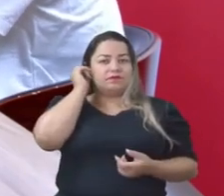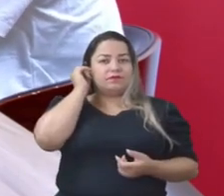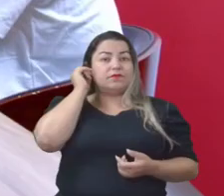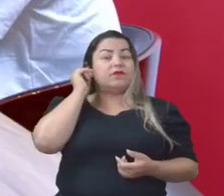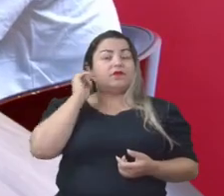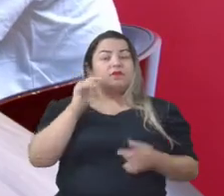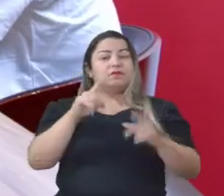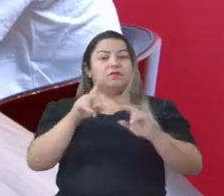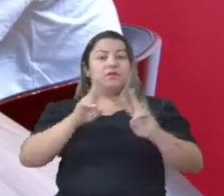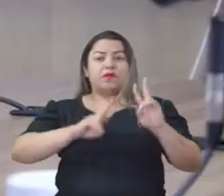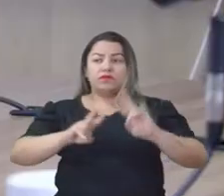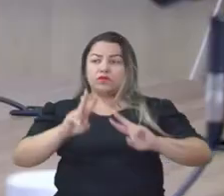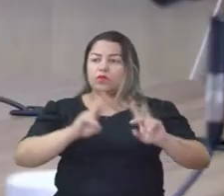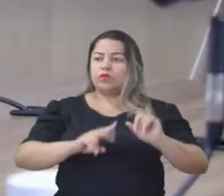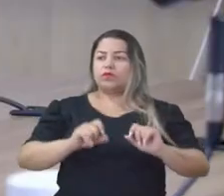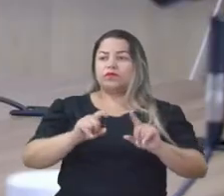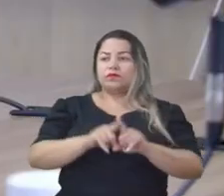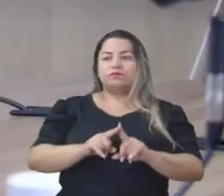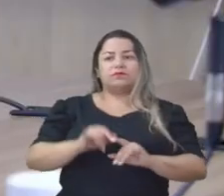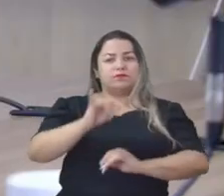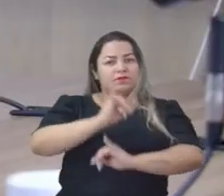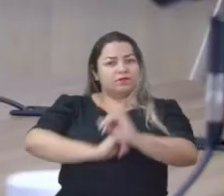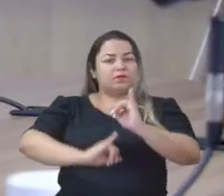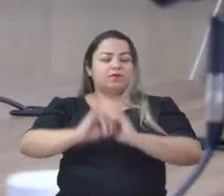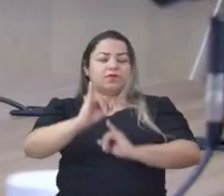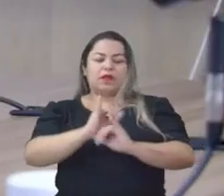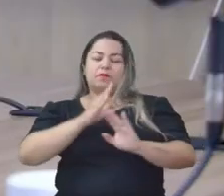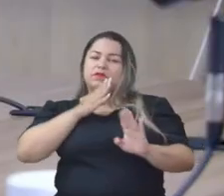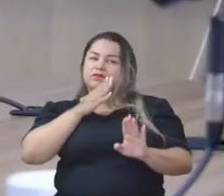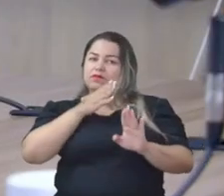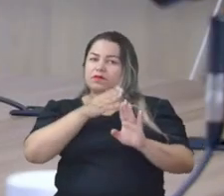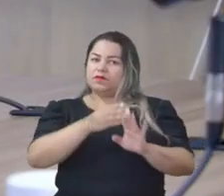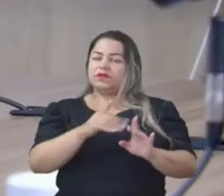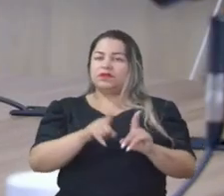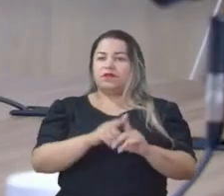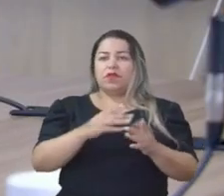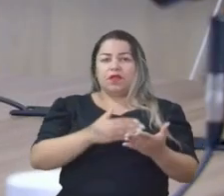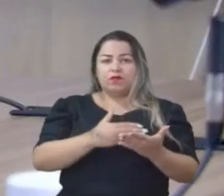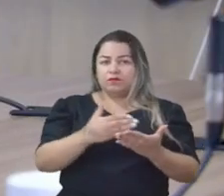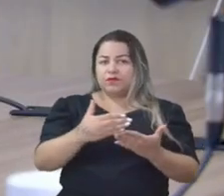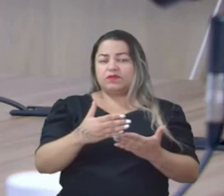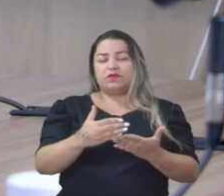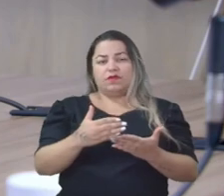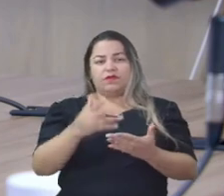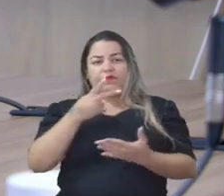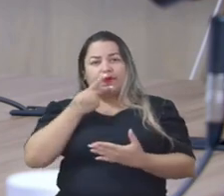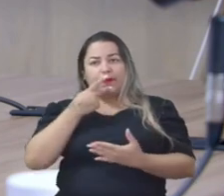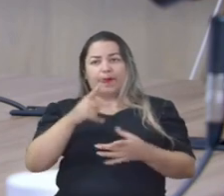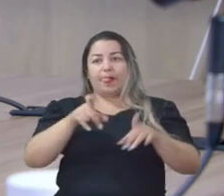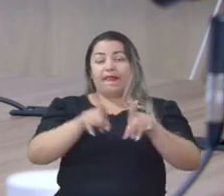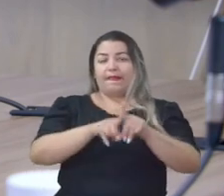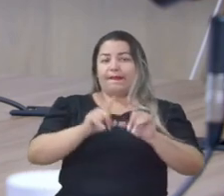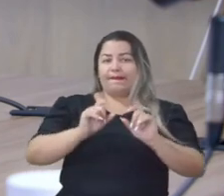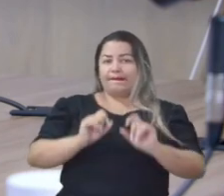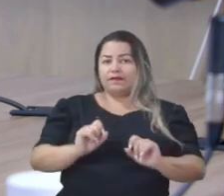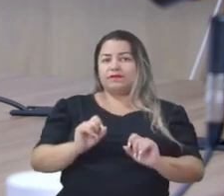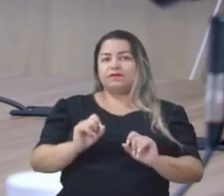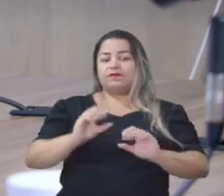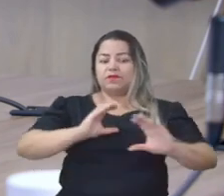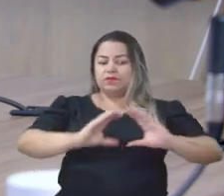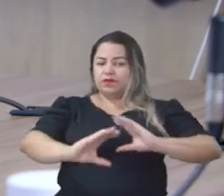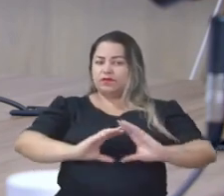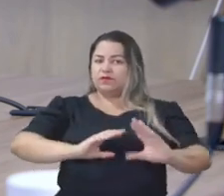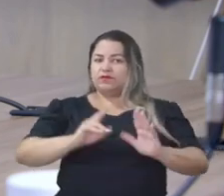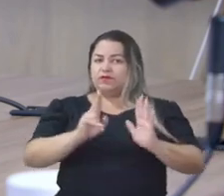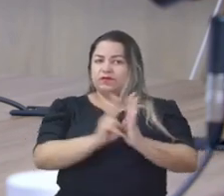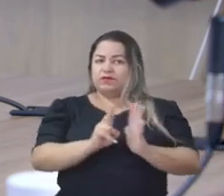notória hoje em dia por conta da internet, principalmente. Eu comecei a trazer essa questão do comunicar sobre os